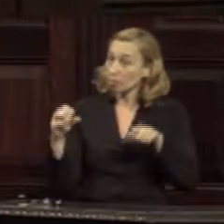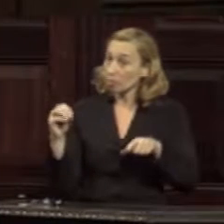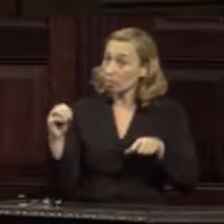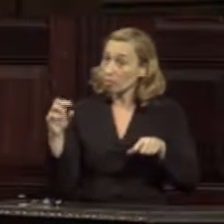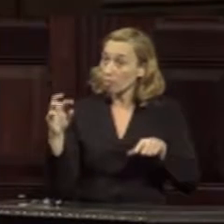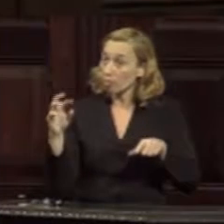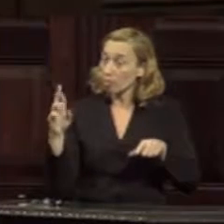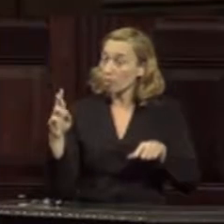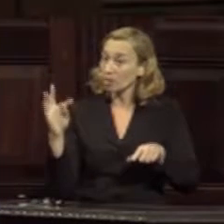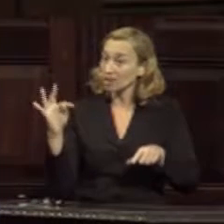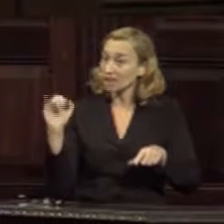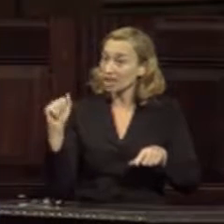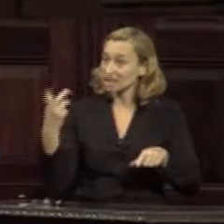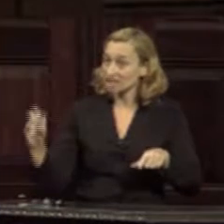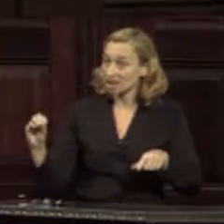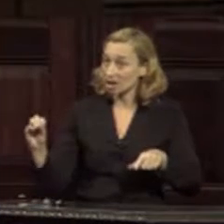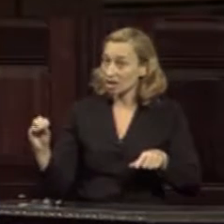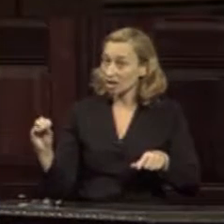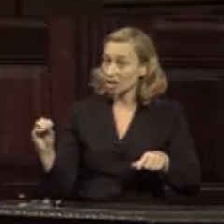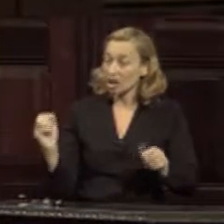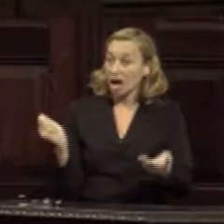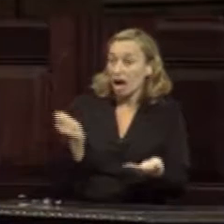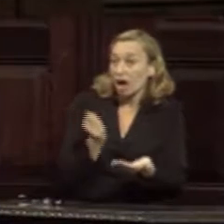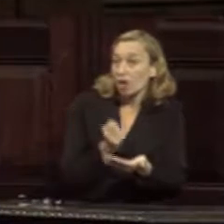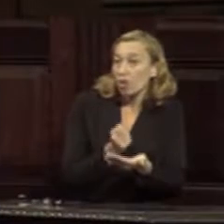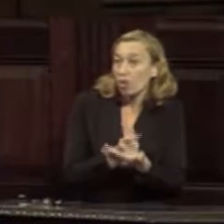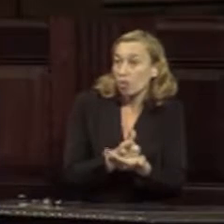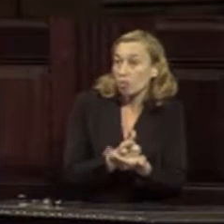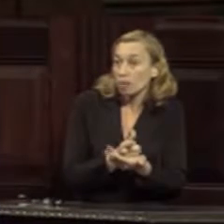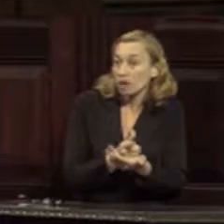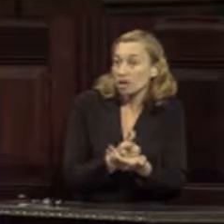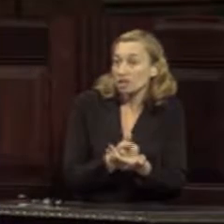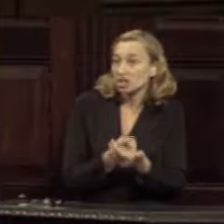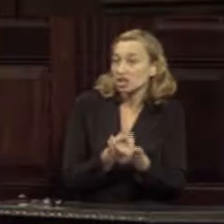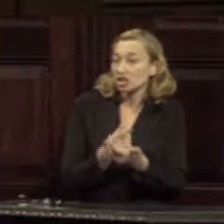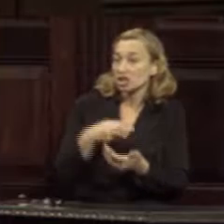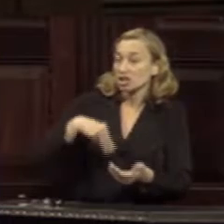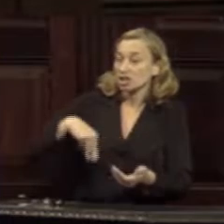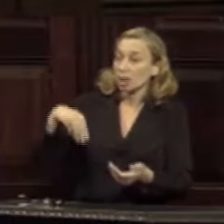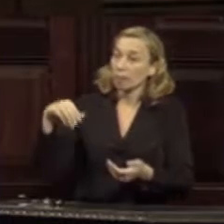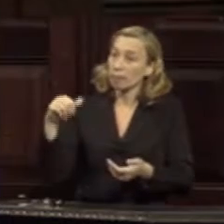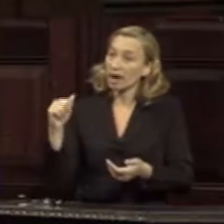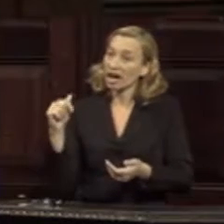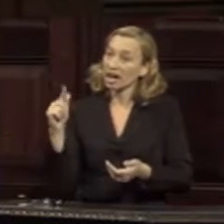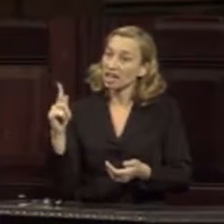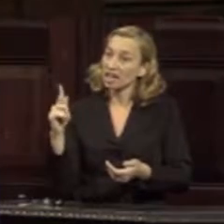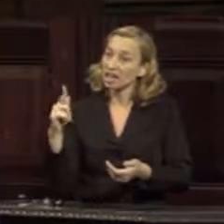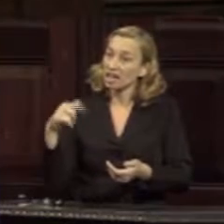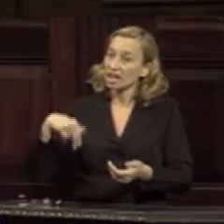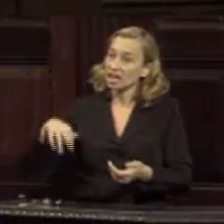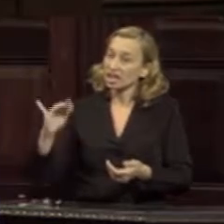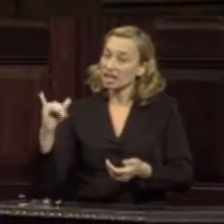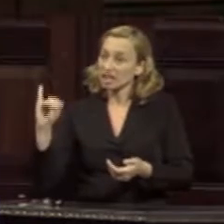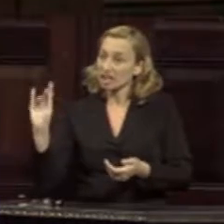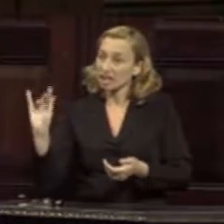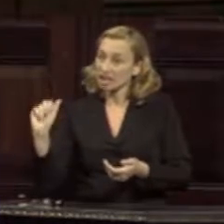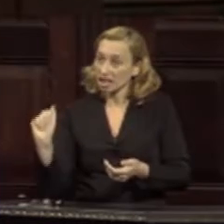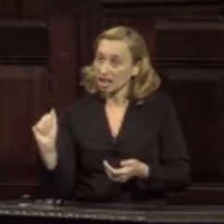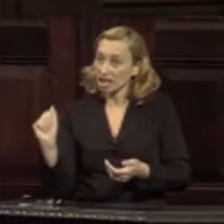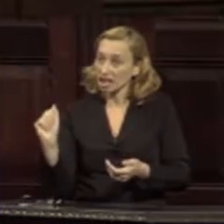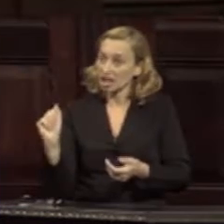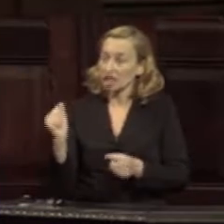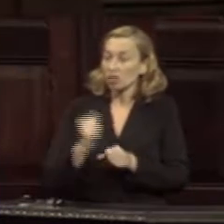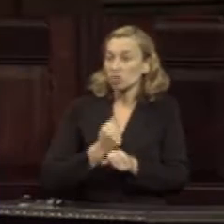a compra de maquinários, de equipamento para a construção, reparo,